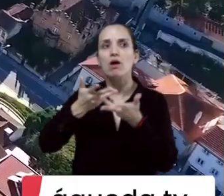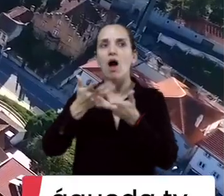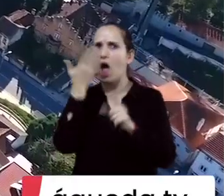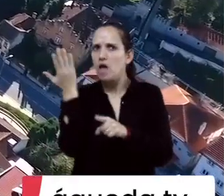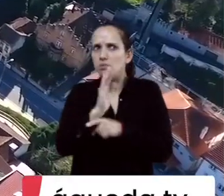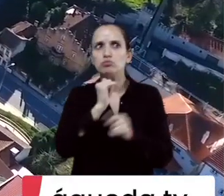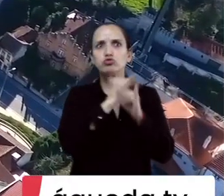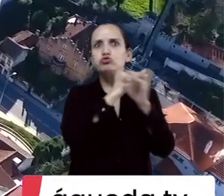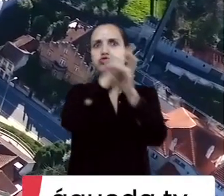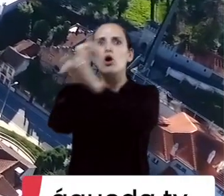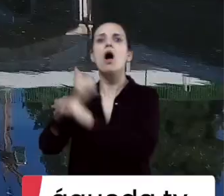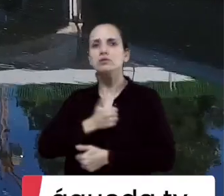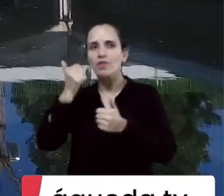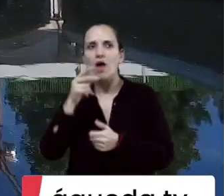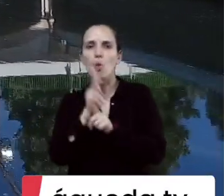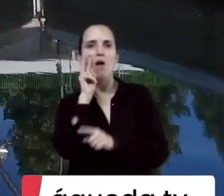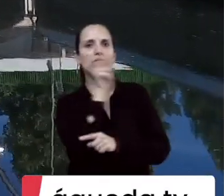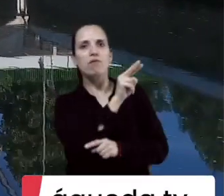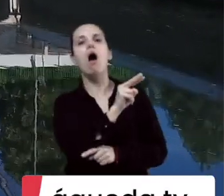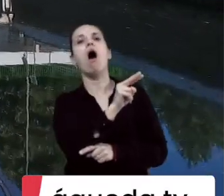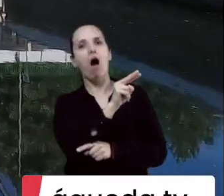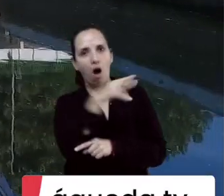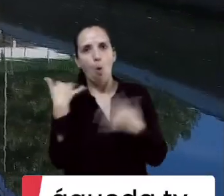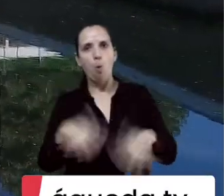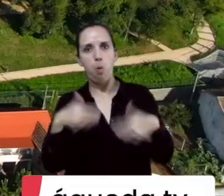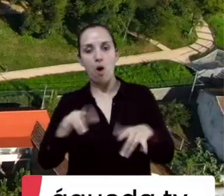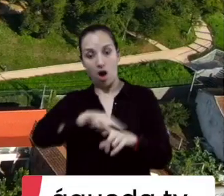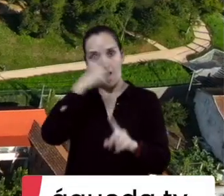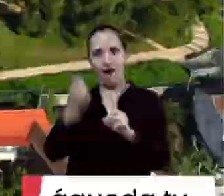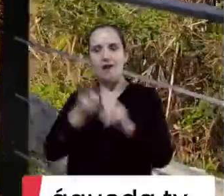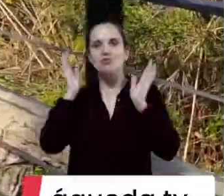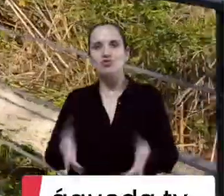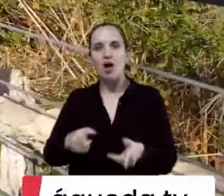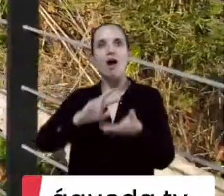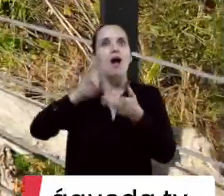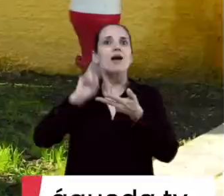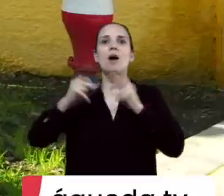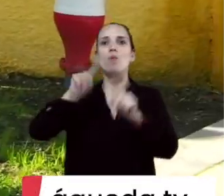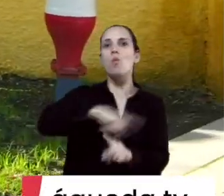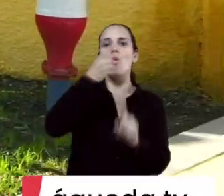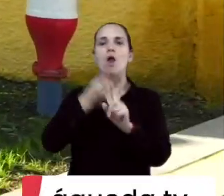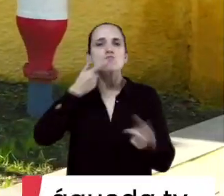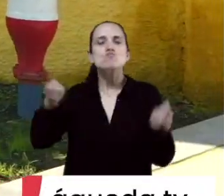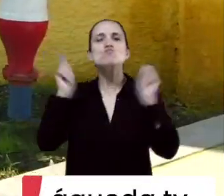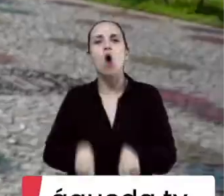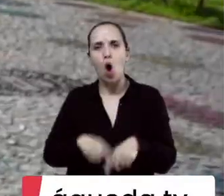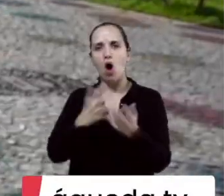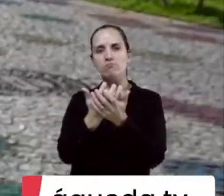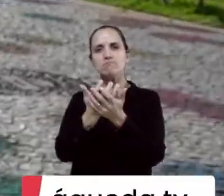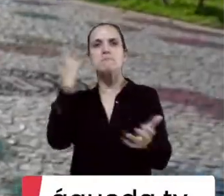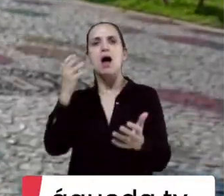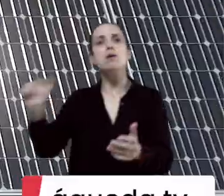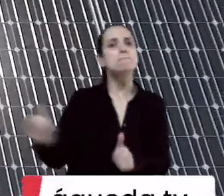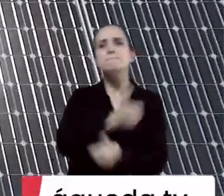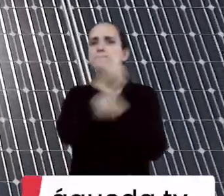muitos concelhos que em nós se inspiram. Este ano, depois de sermos município do ano, voltamos a ser destacados como um